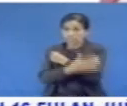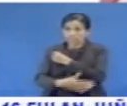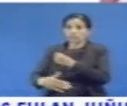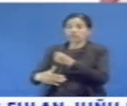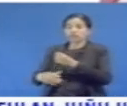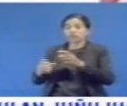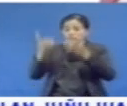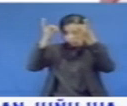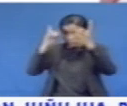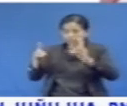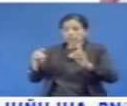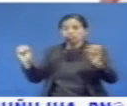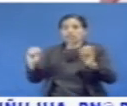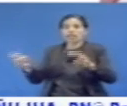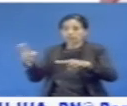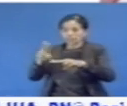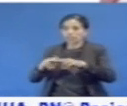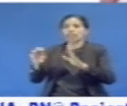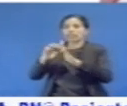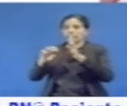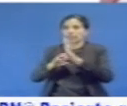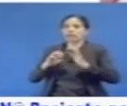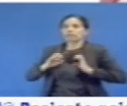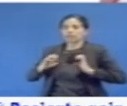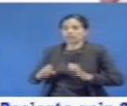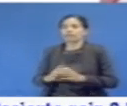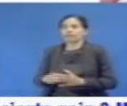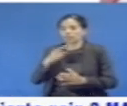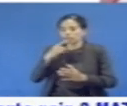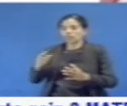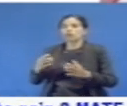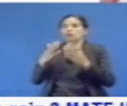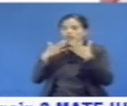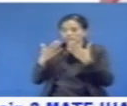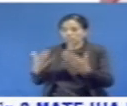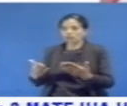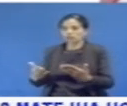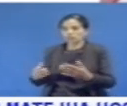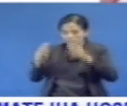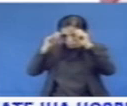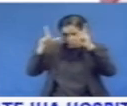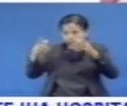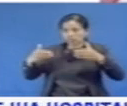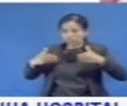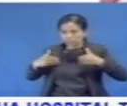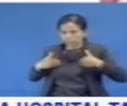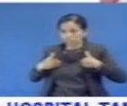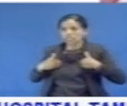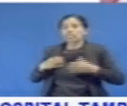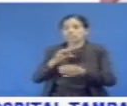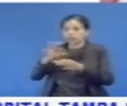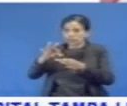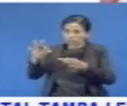estado de emergência. Líder histórico Nemos agradece a Timoruan Nebe e espírito, onde faz domingo no caridade